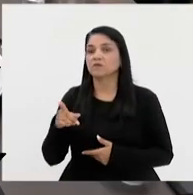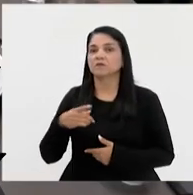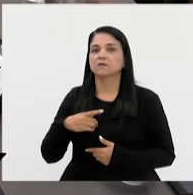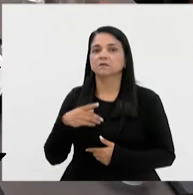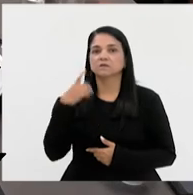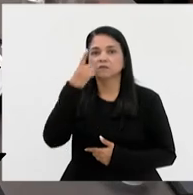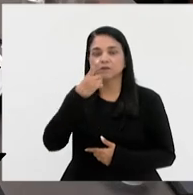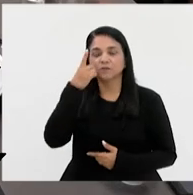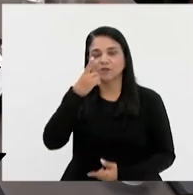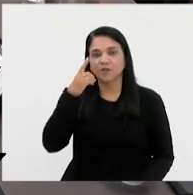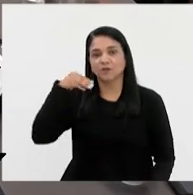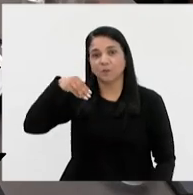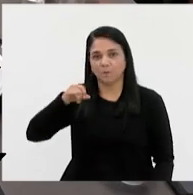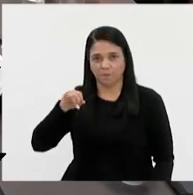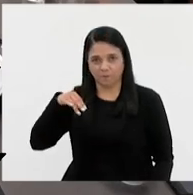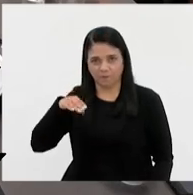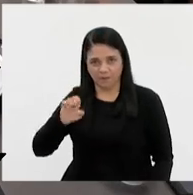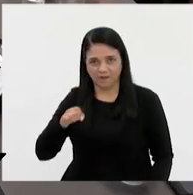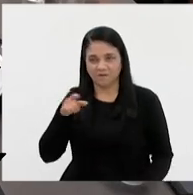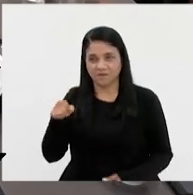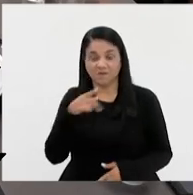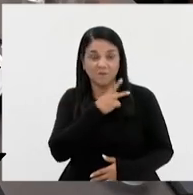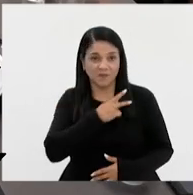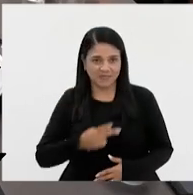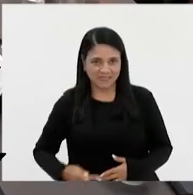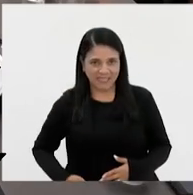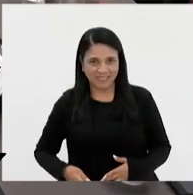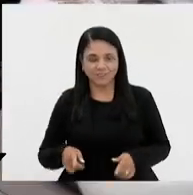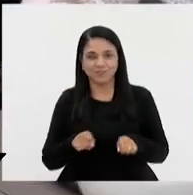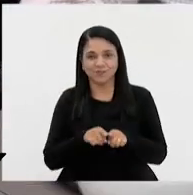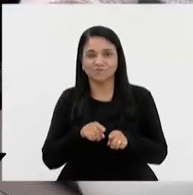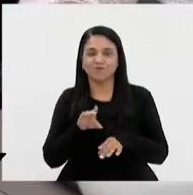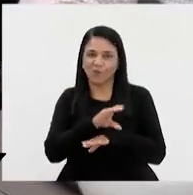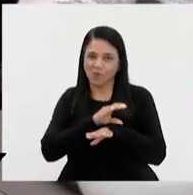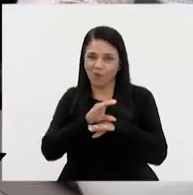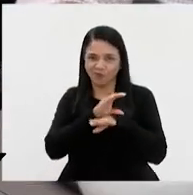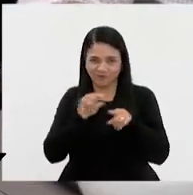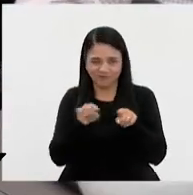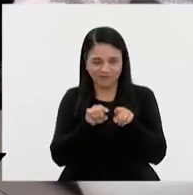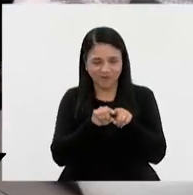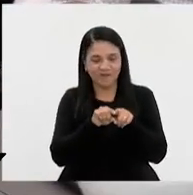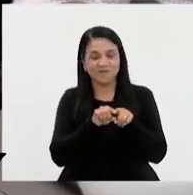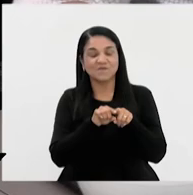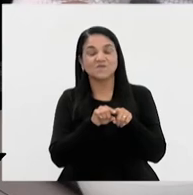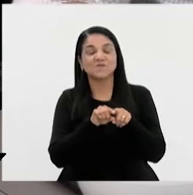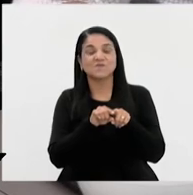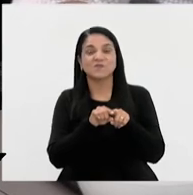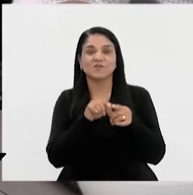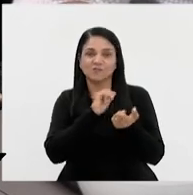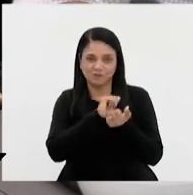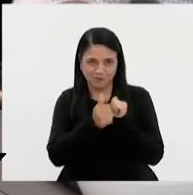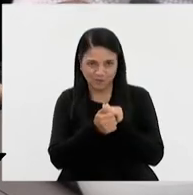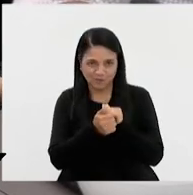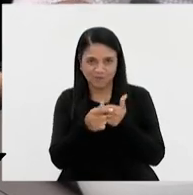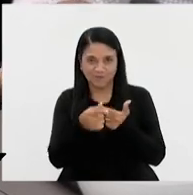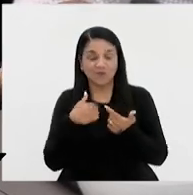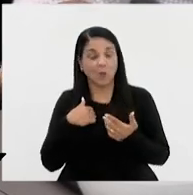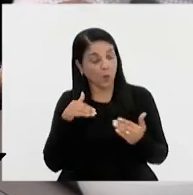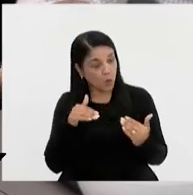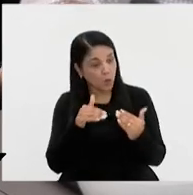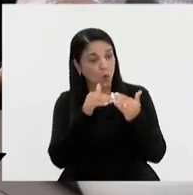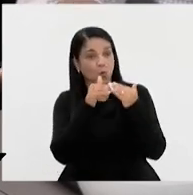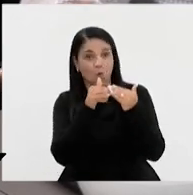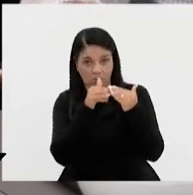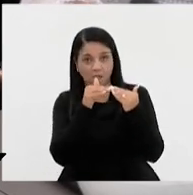Presidente constitucionalista, esportivo agora também. Veja, em primeiro lugar, eu quero concordar